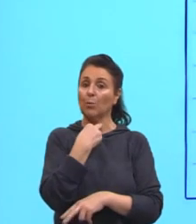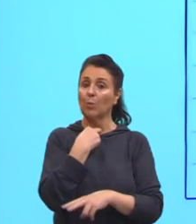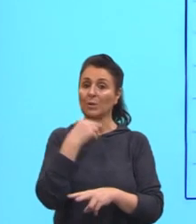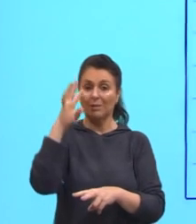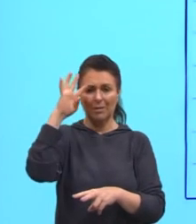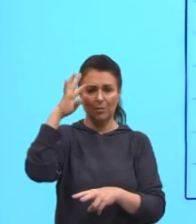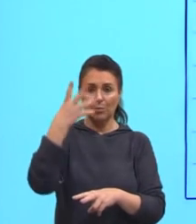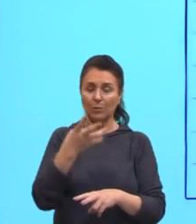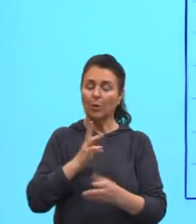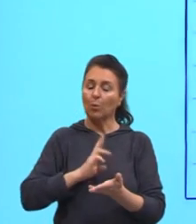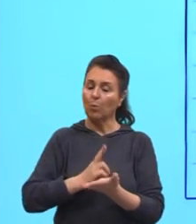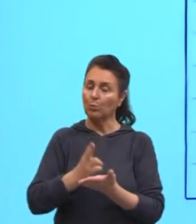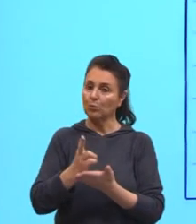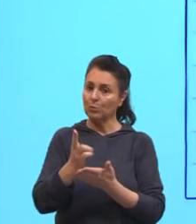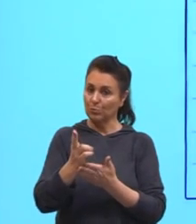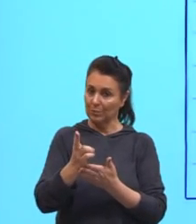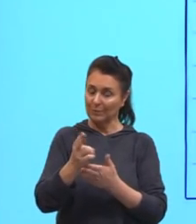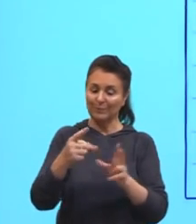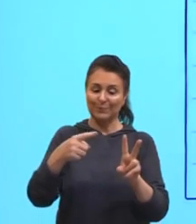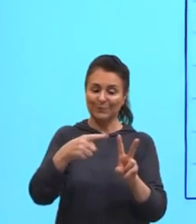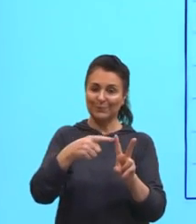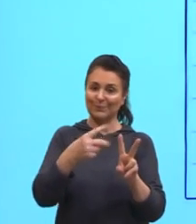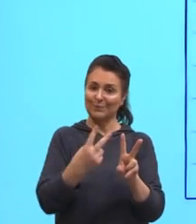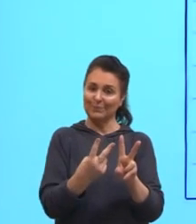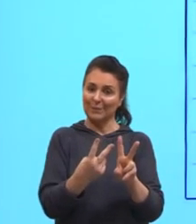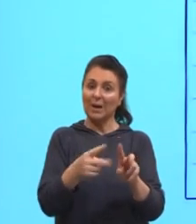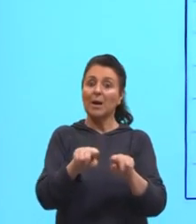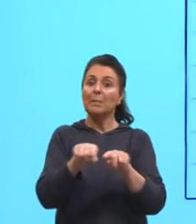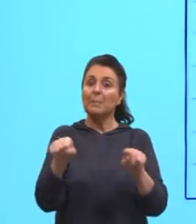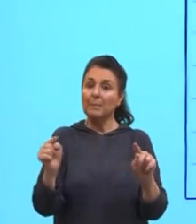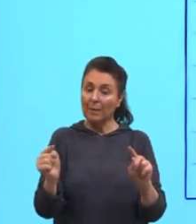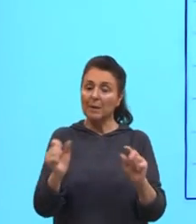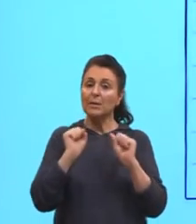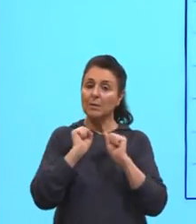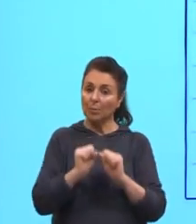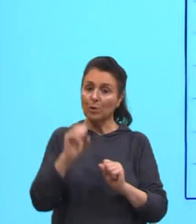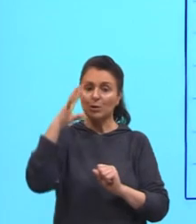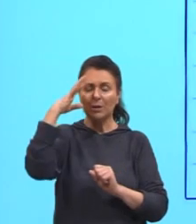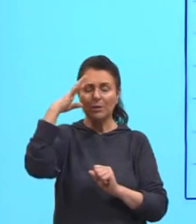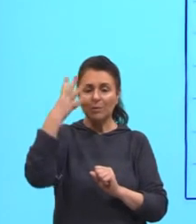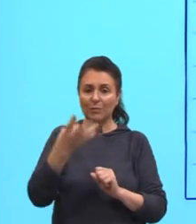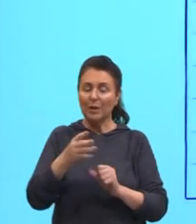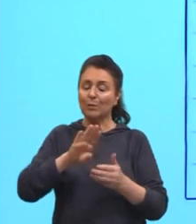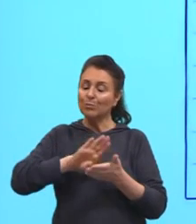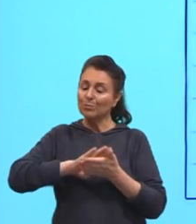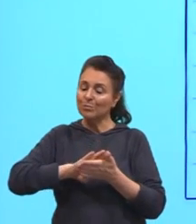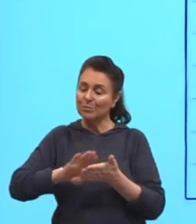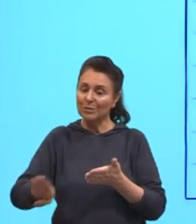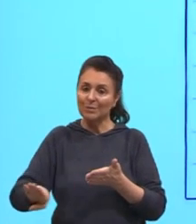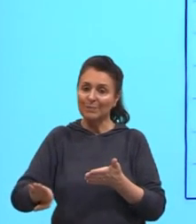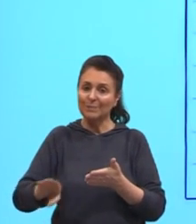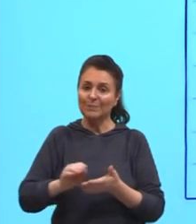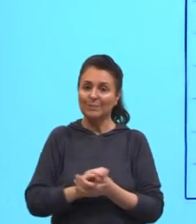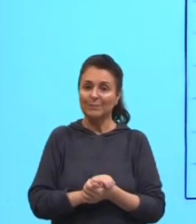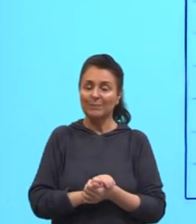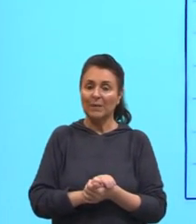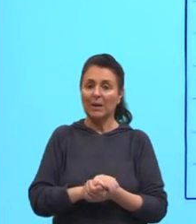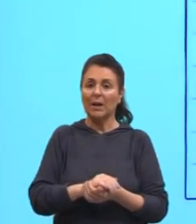resolvida permanece no radical mas a raiz que nós podemos resolver nós estaremos tá